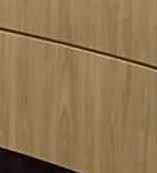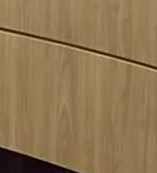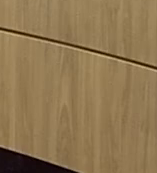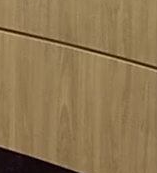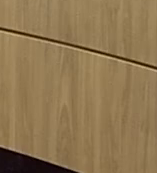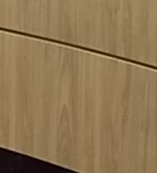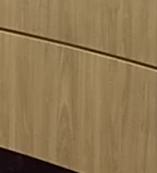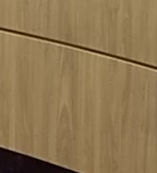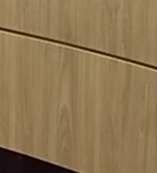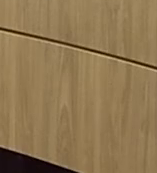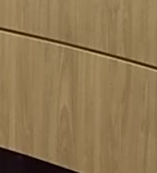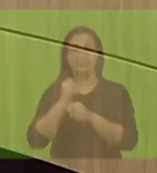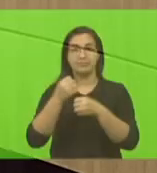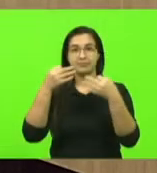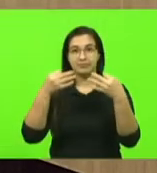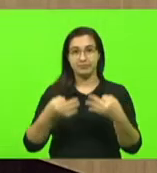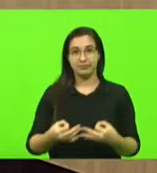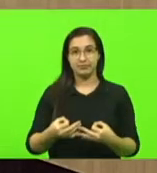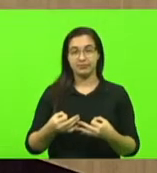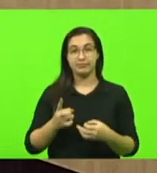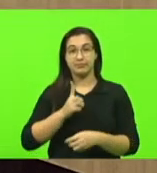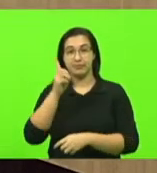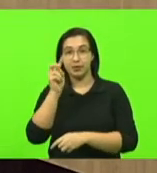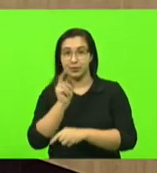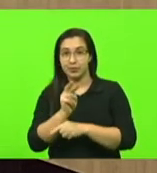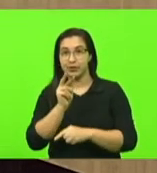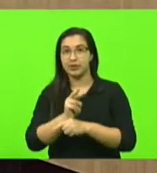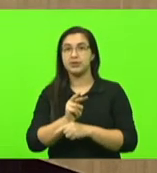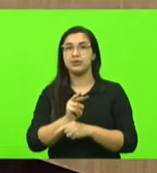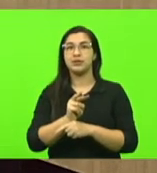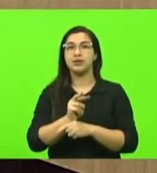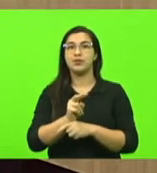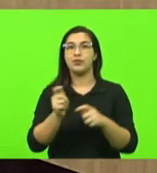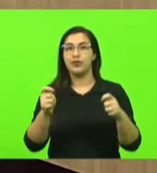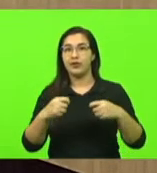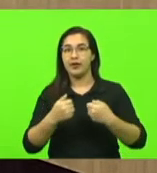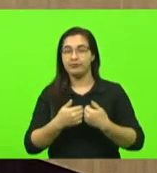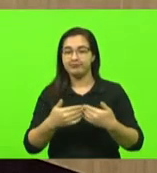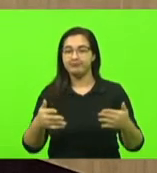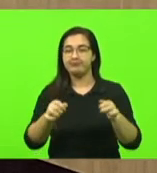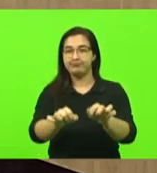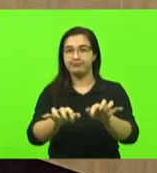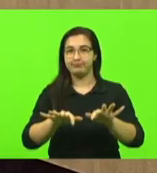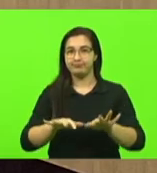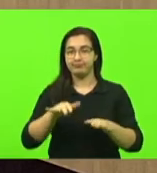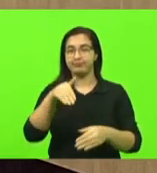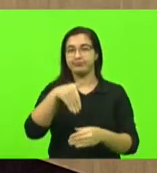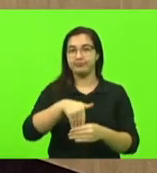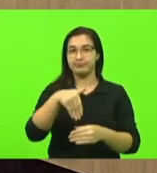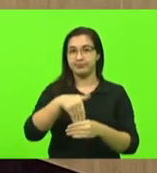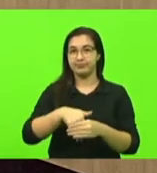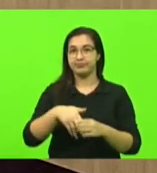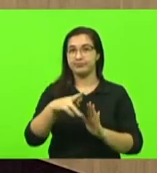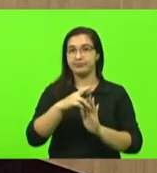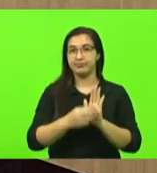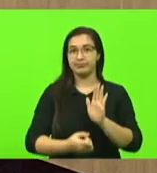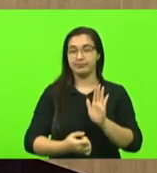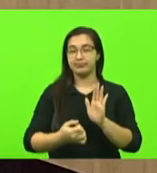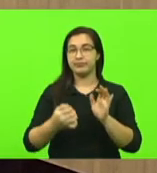Havendo quórum regimental e sob a proteção de Deus, declaro aberta a presente sessão extraordinária. Em votação, redação final do